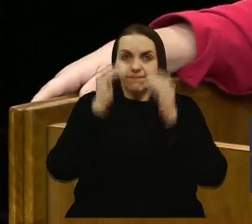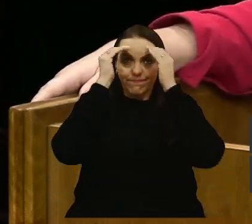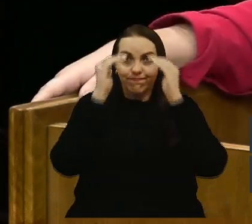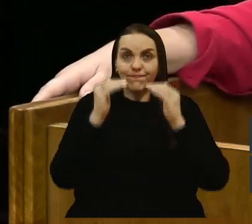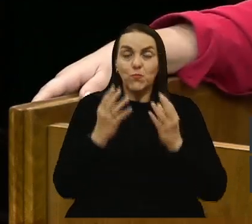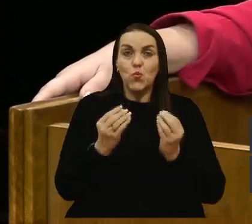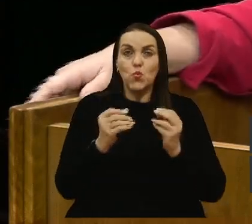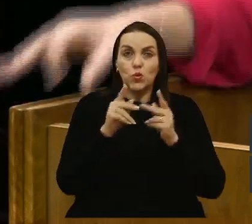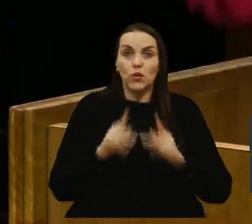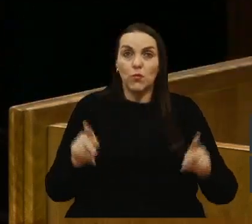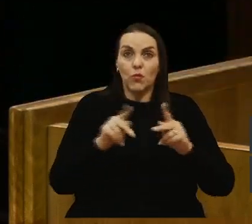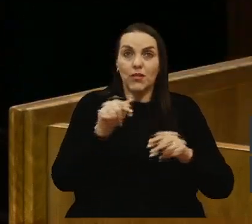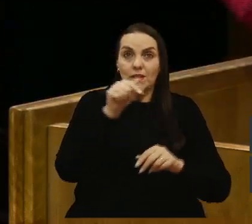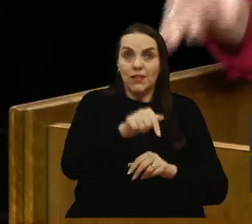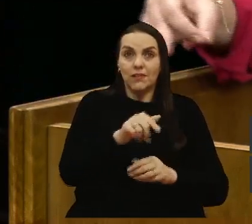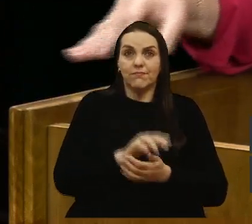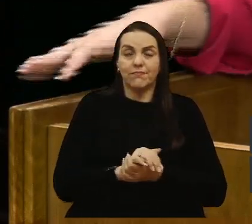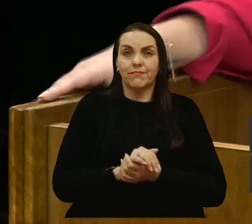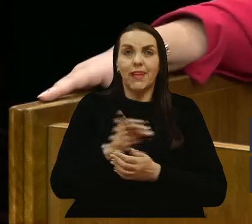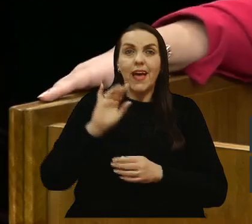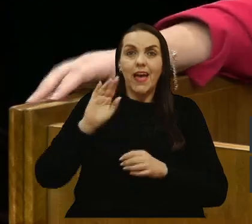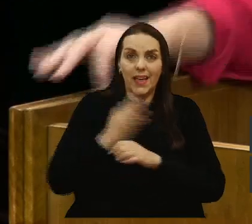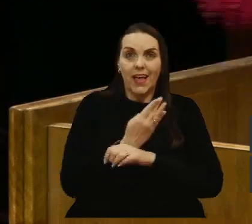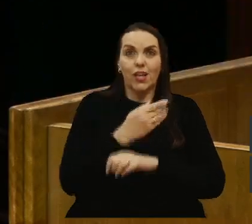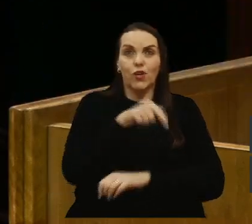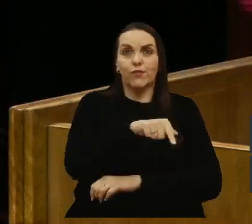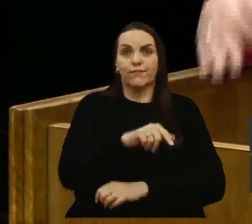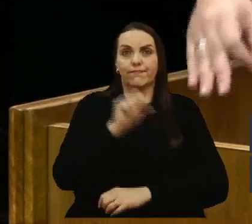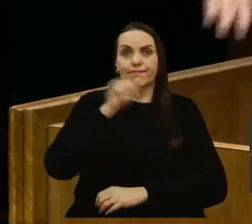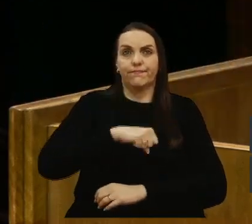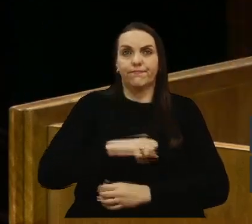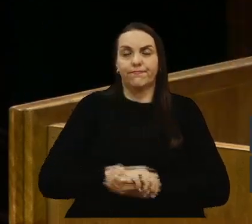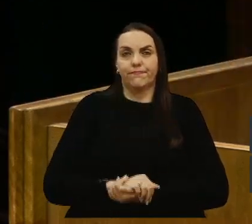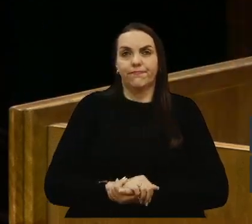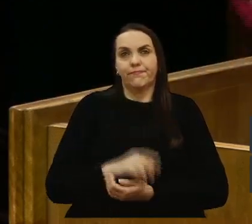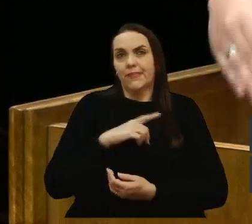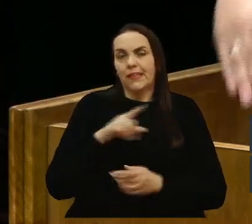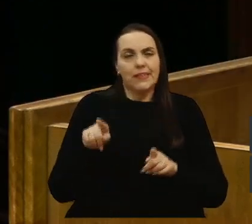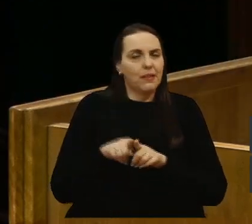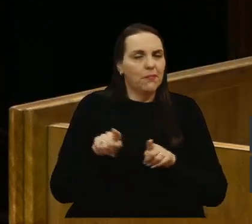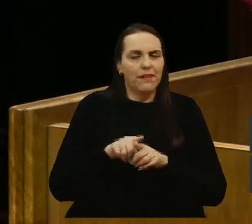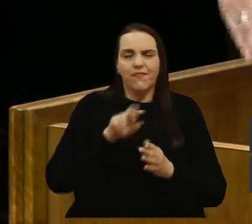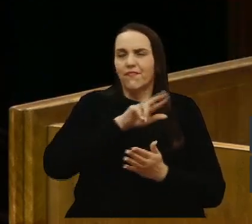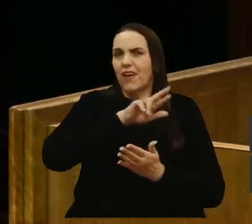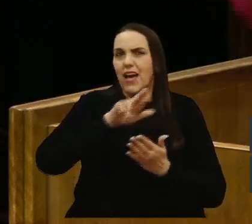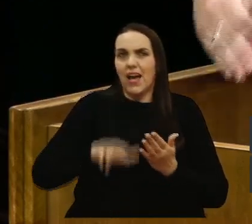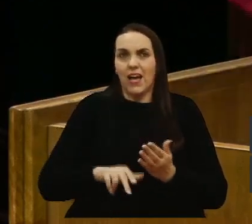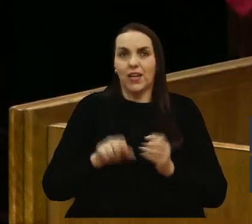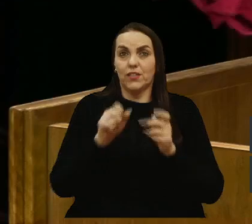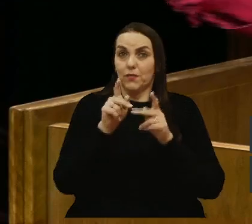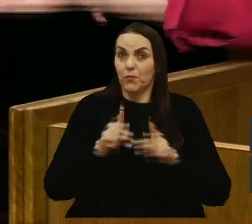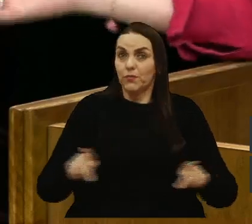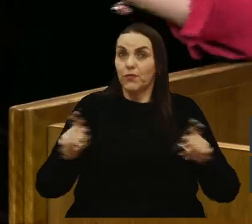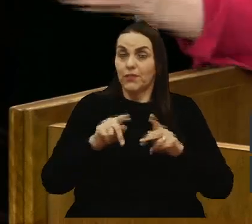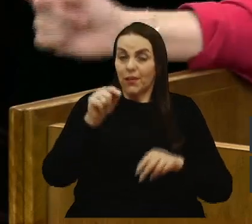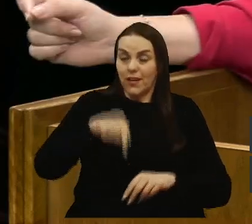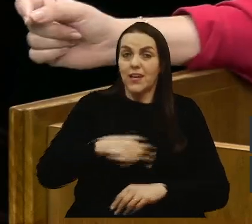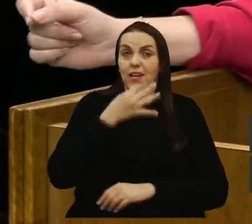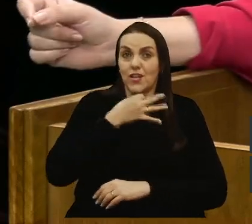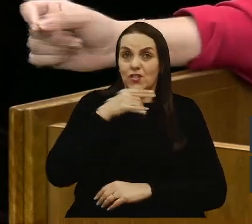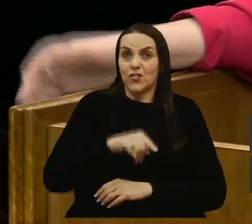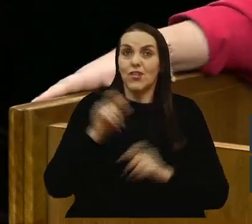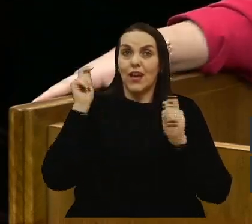aquela população, eles foram enganados. Enganados, assim como vários caxienses foram enganados durante a